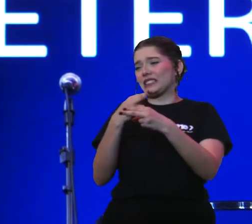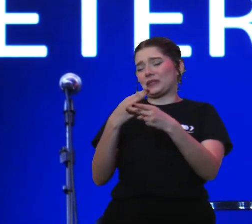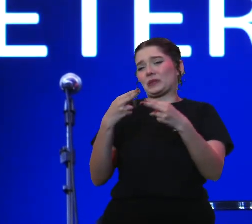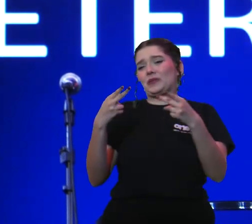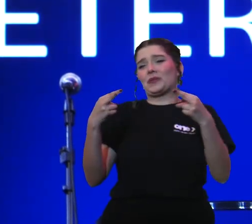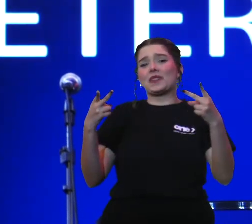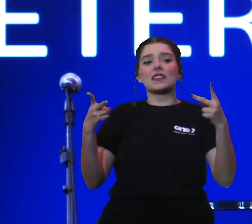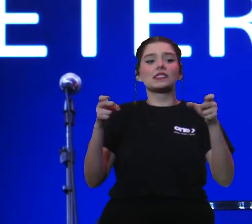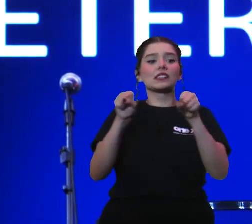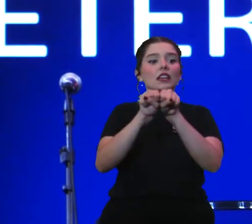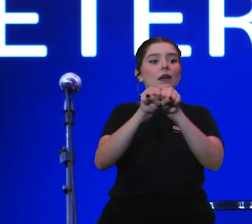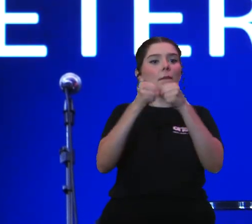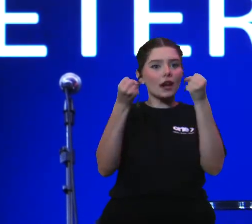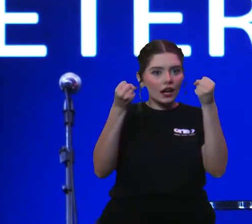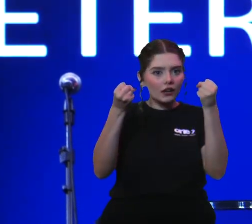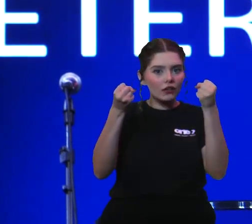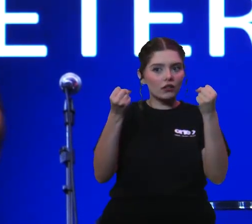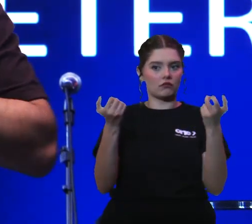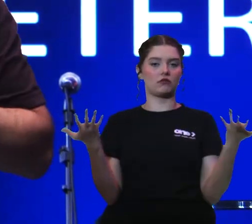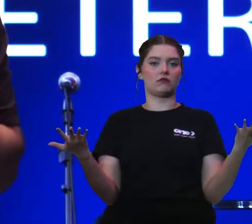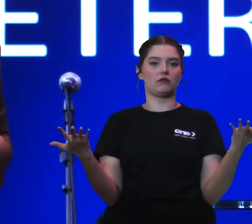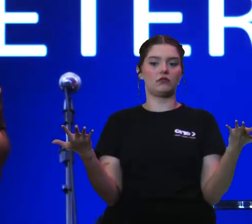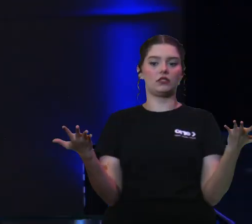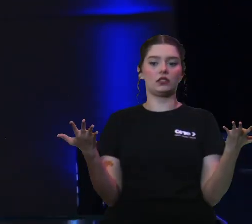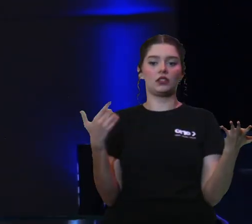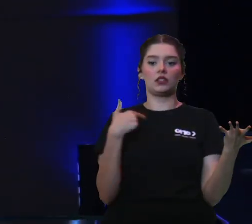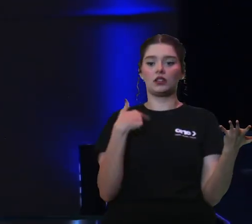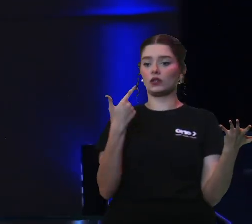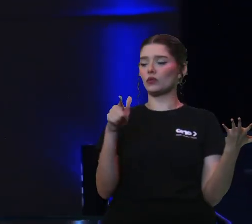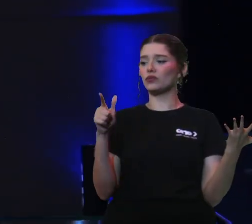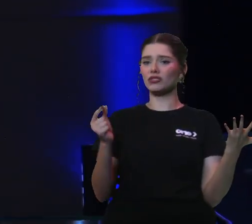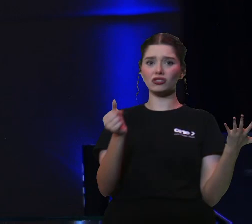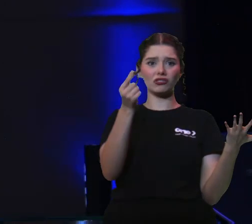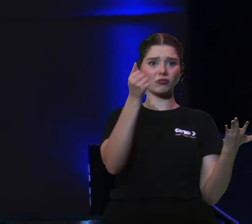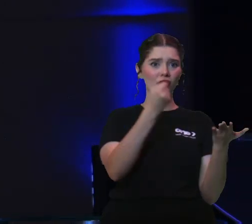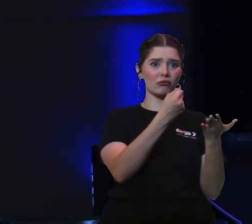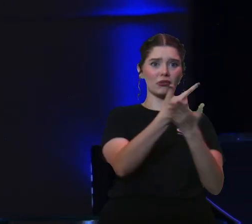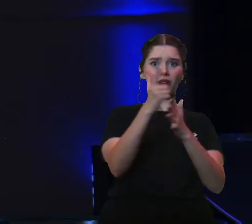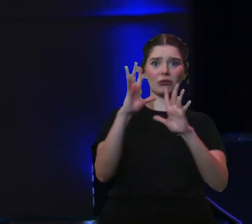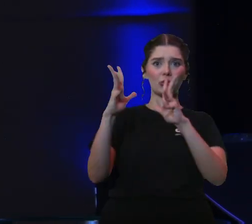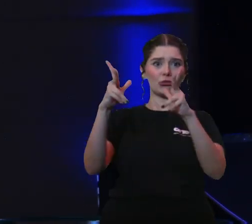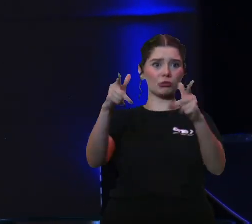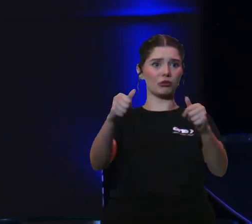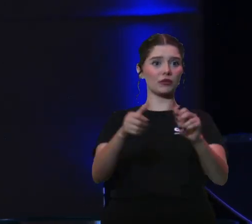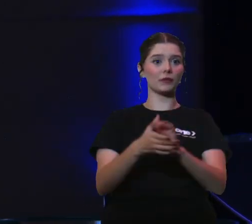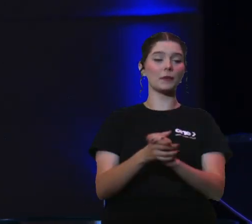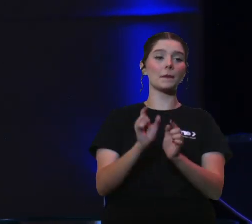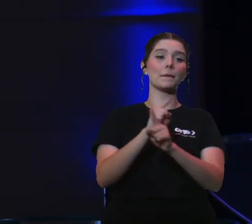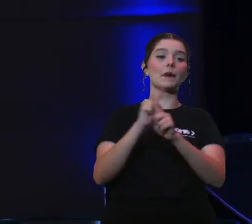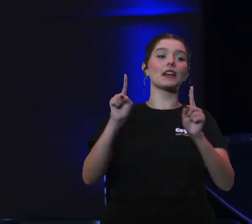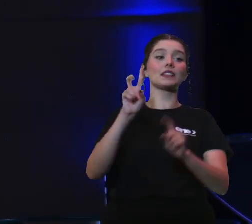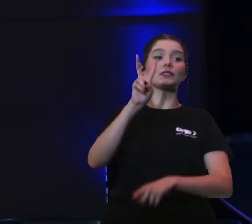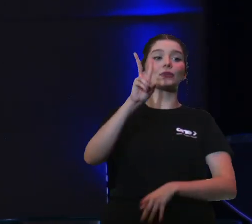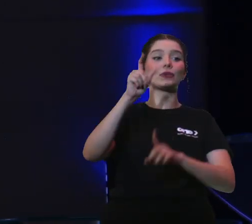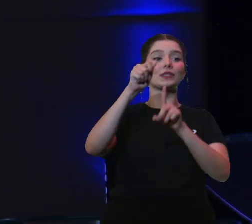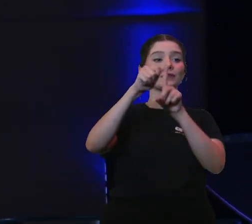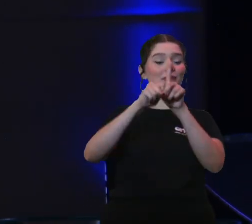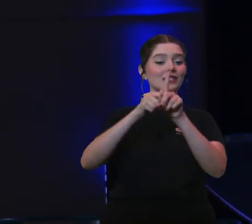quebrou. Gente, eu não tinha dinheiro para resolver tudo aquilo. Mas 2 meses